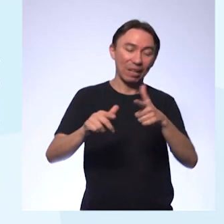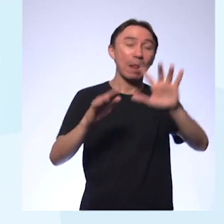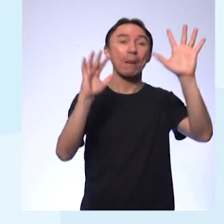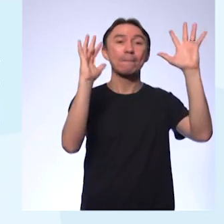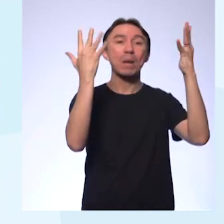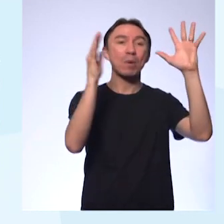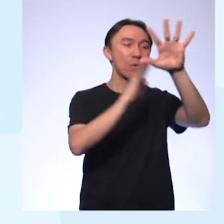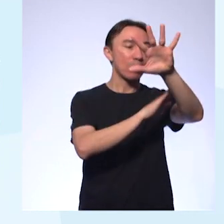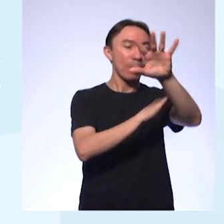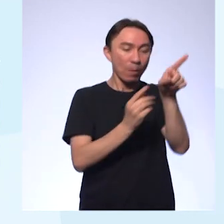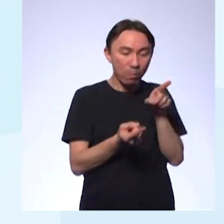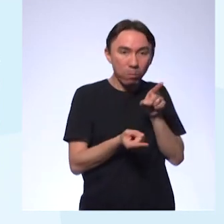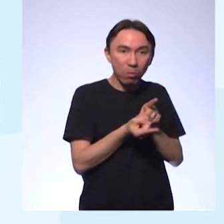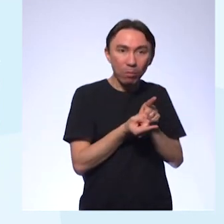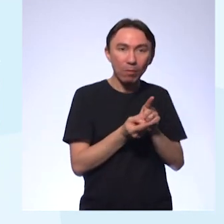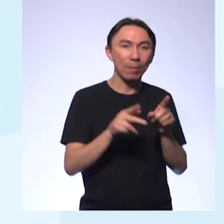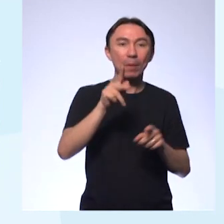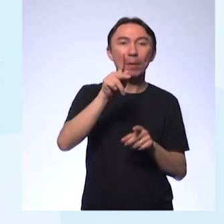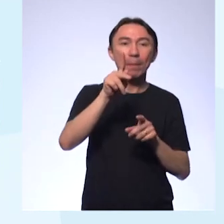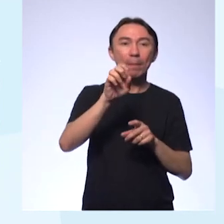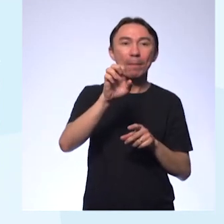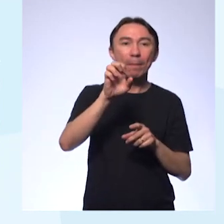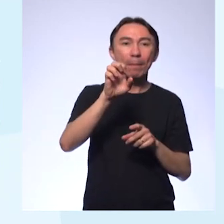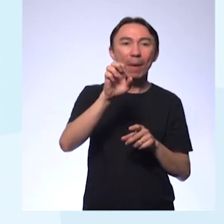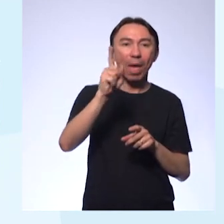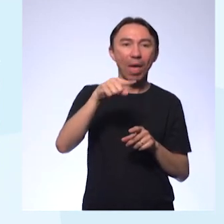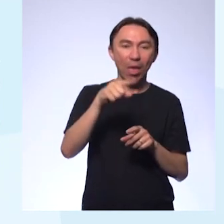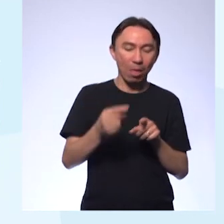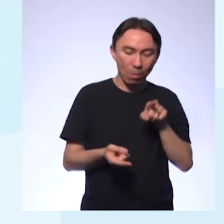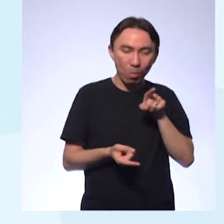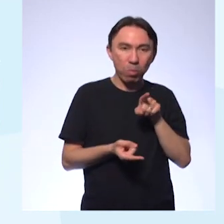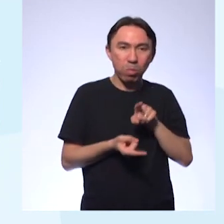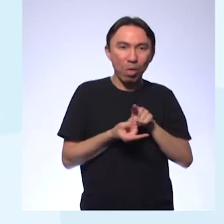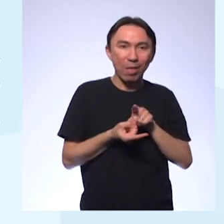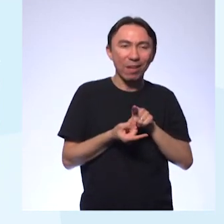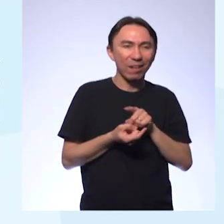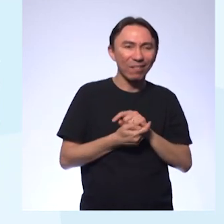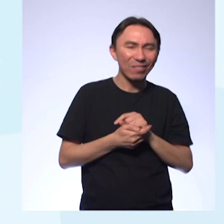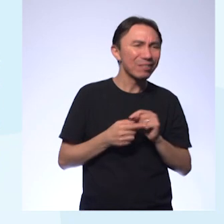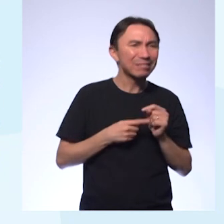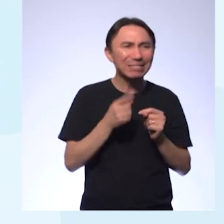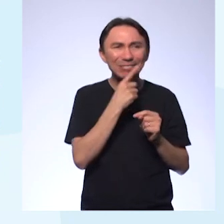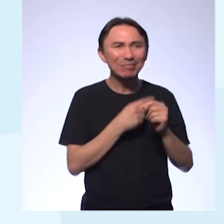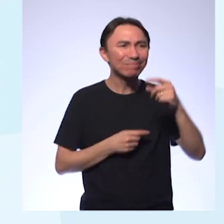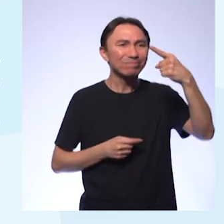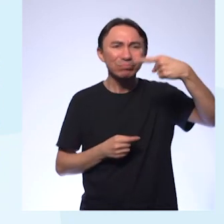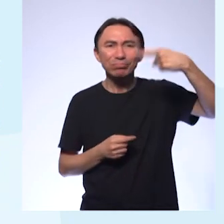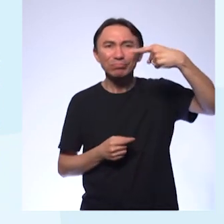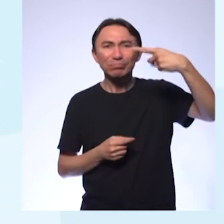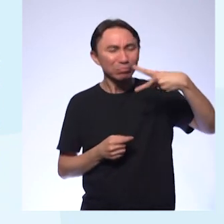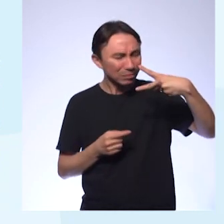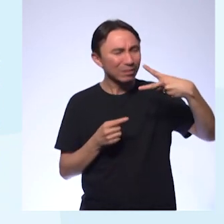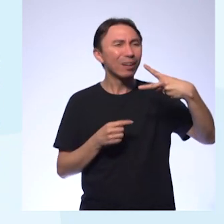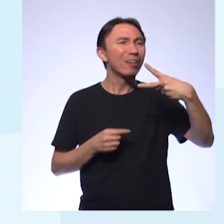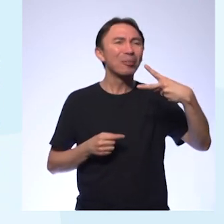Então, a diferença é muito pequena em relação aos dois, né? Então, nós vimos lá